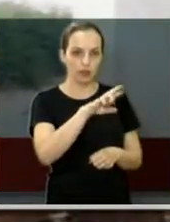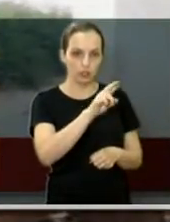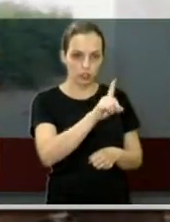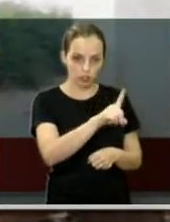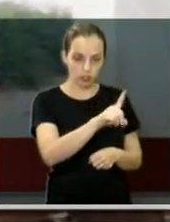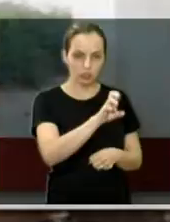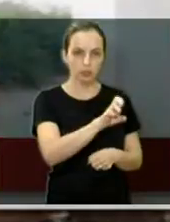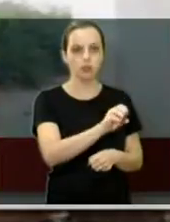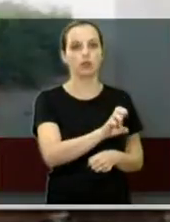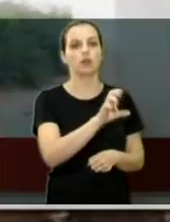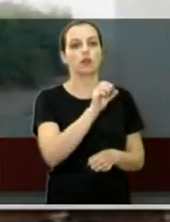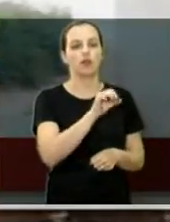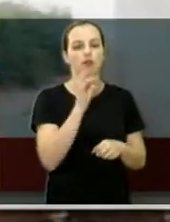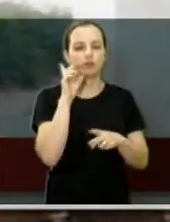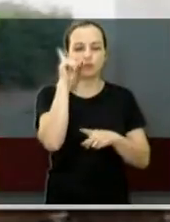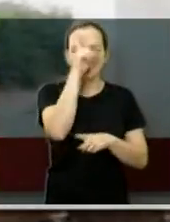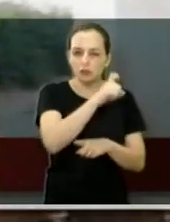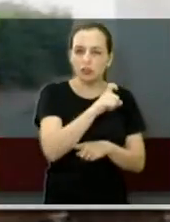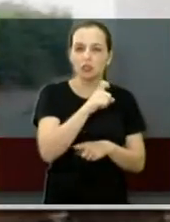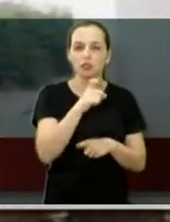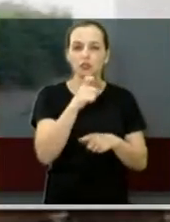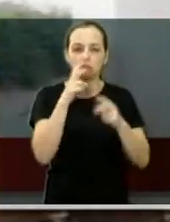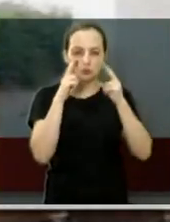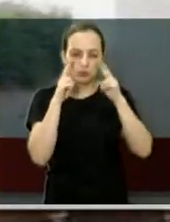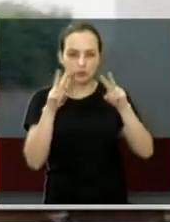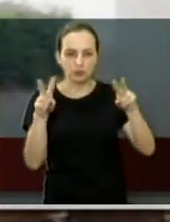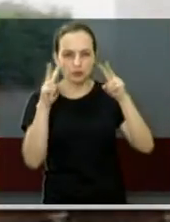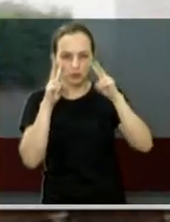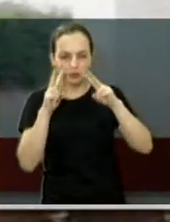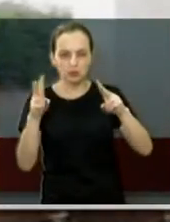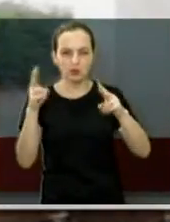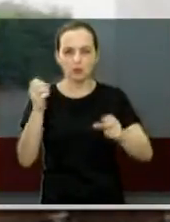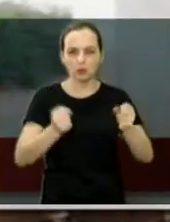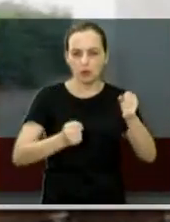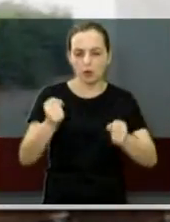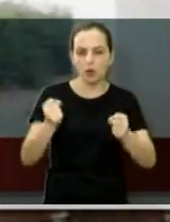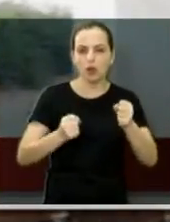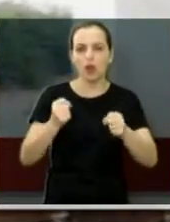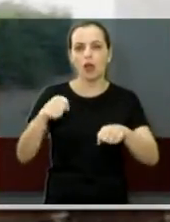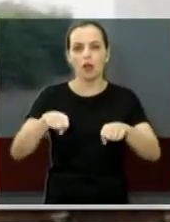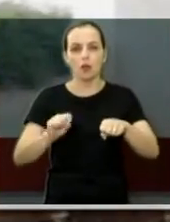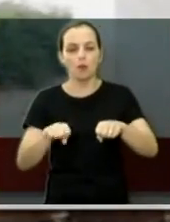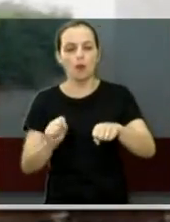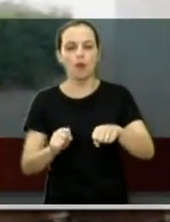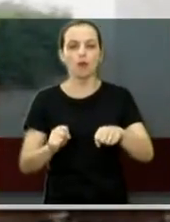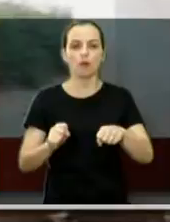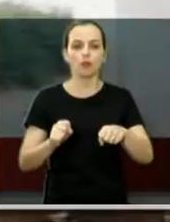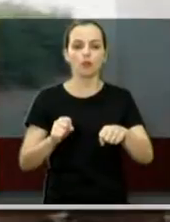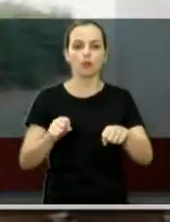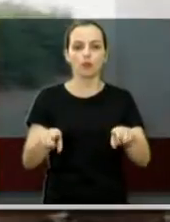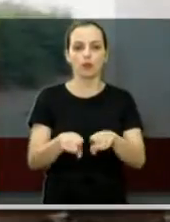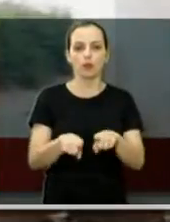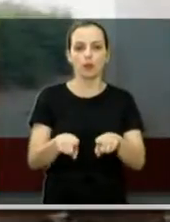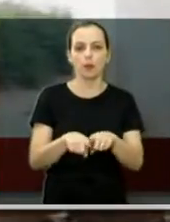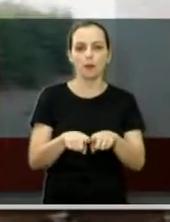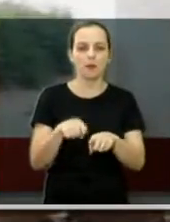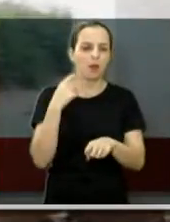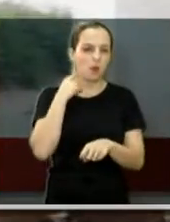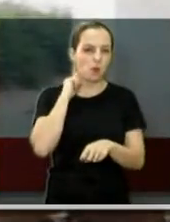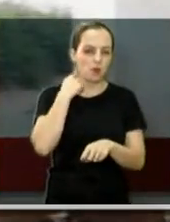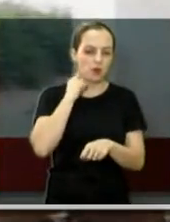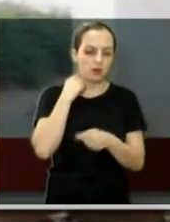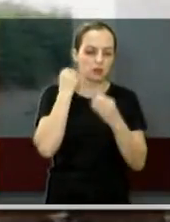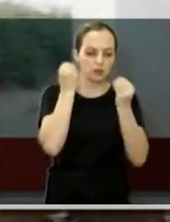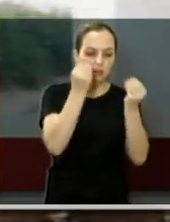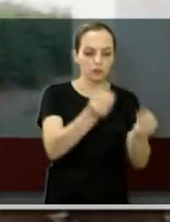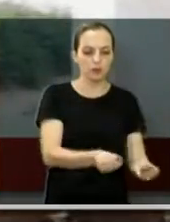dificultando muitíssimo ali a vista dos condutores de moto e carro. E ali também o lixo, o entulho que nós